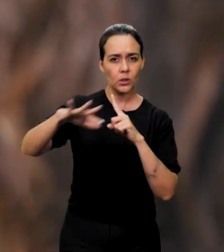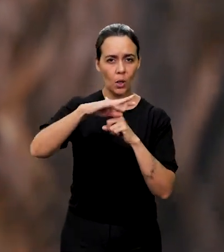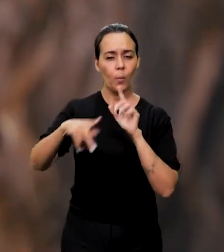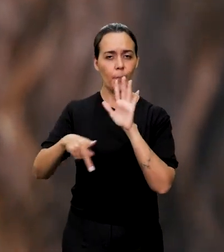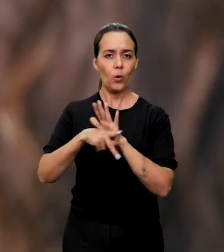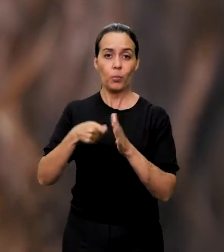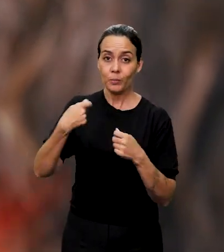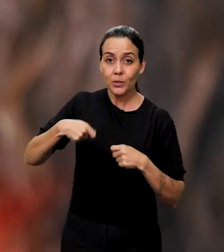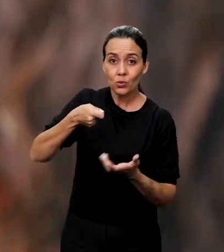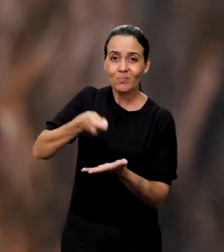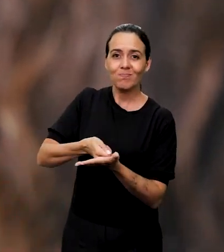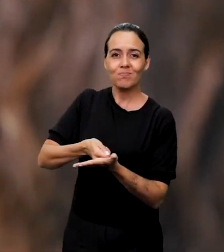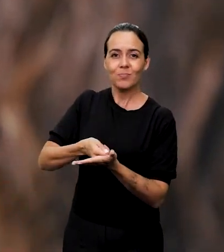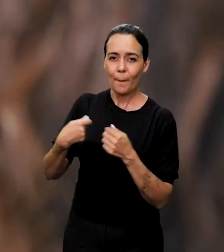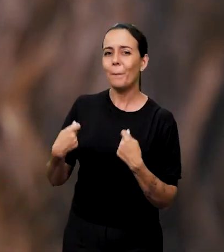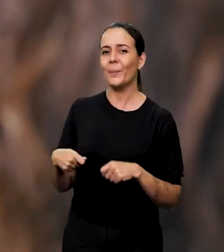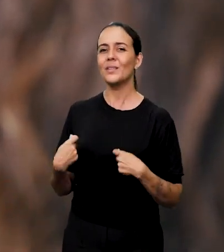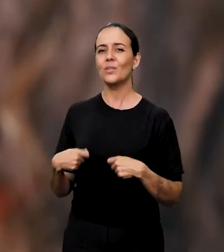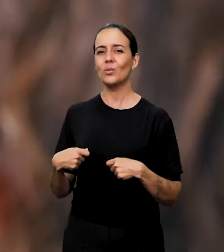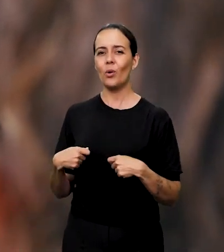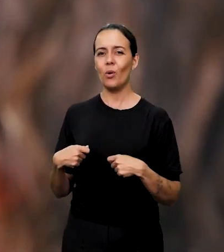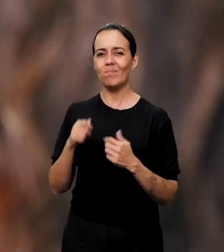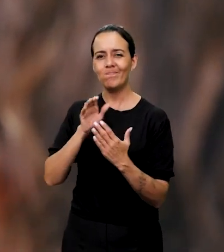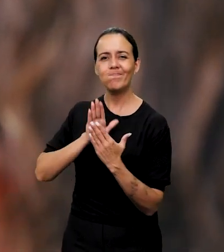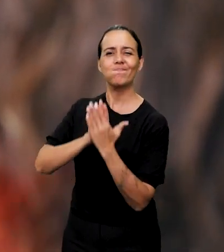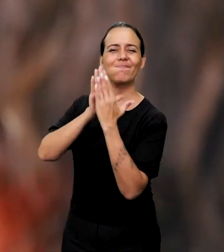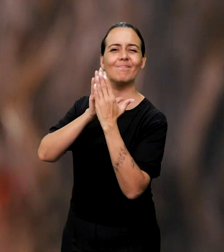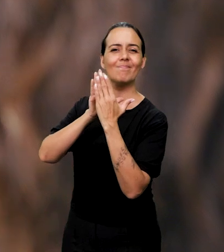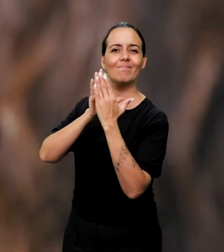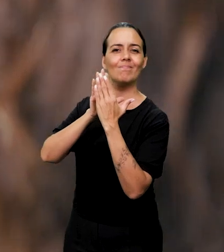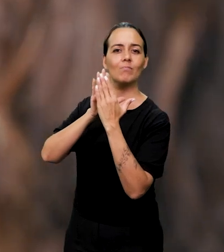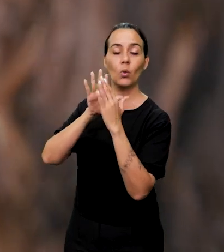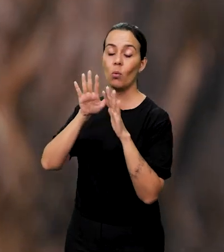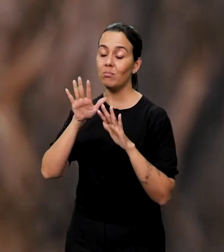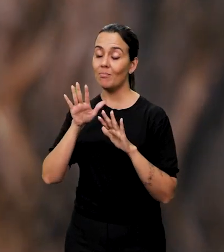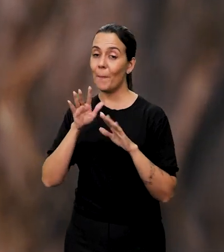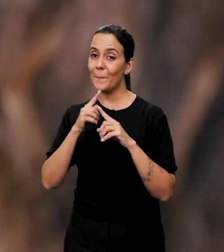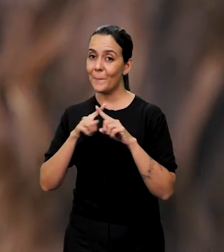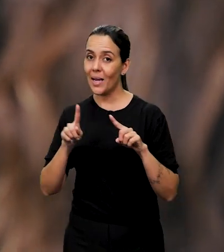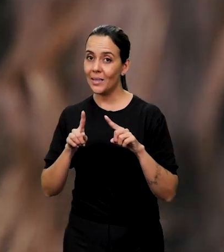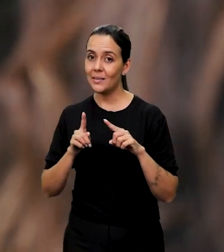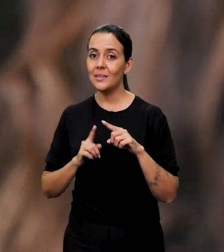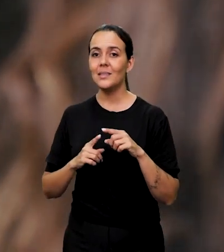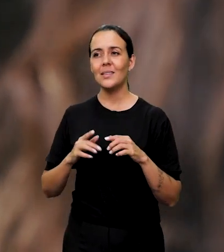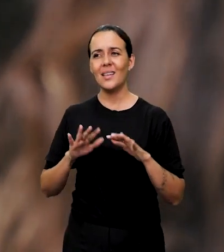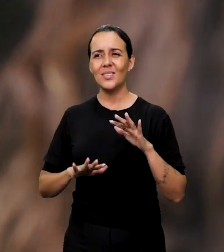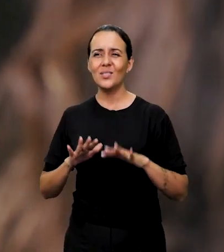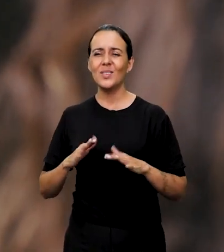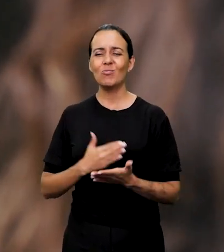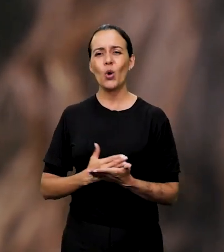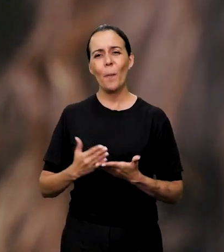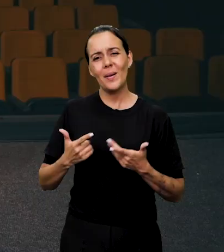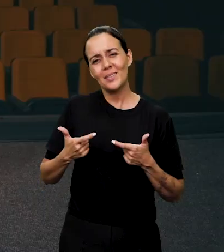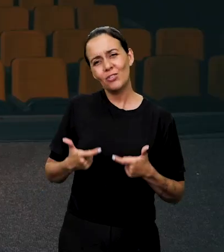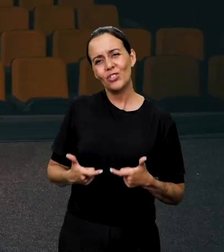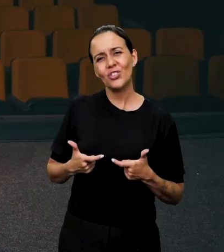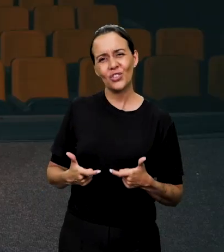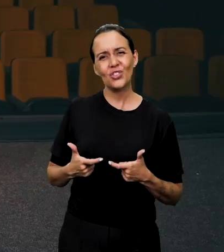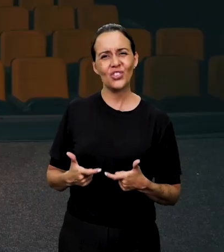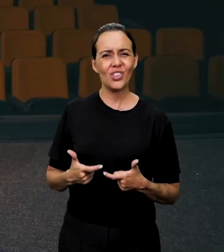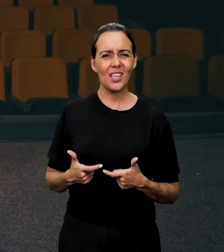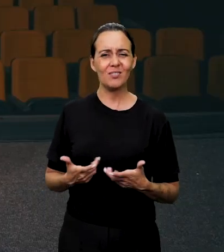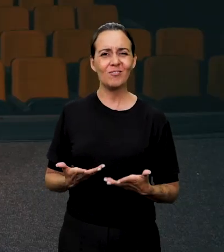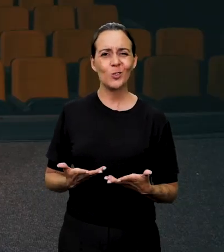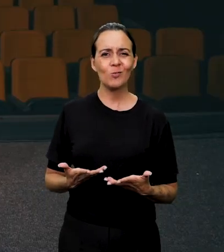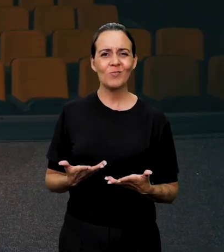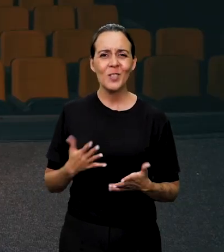uma certa rigidez. Só que ela necessariamente tem uma hora que a própria rigidez, ela fica também chata. A